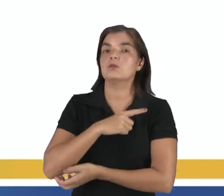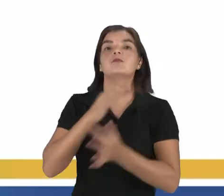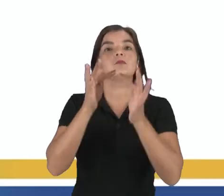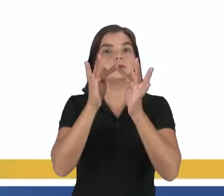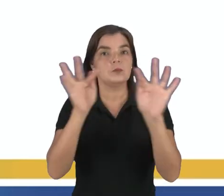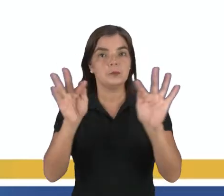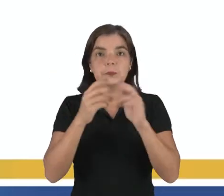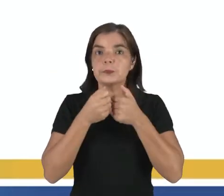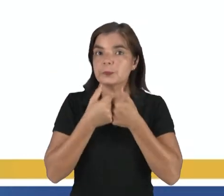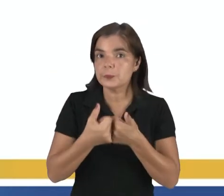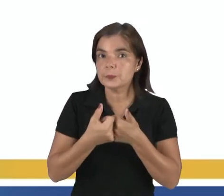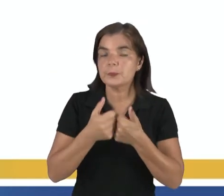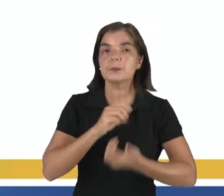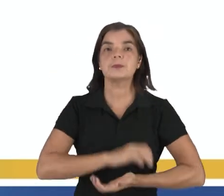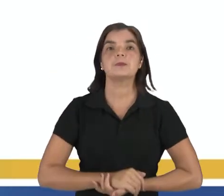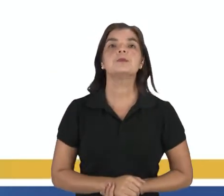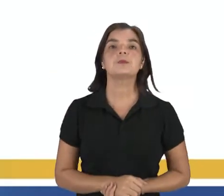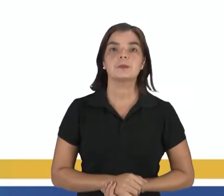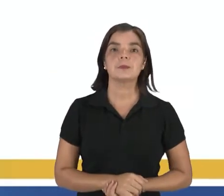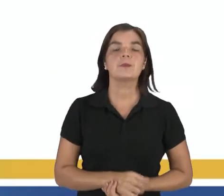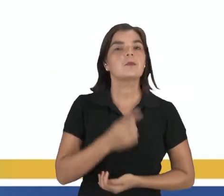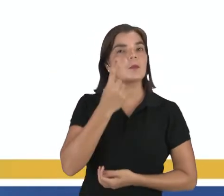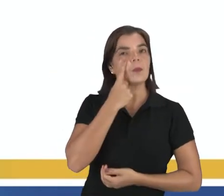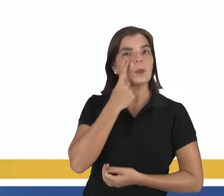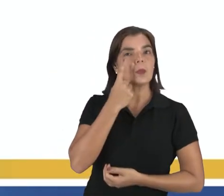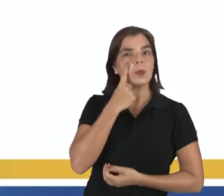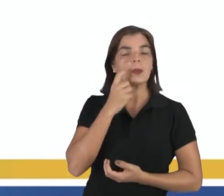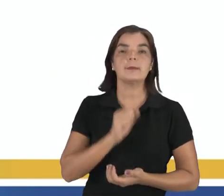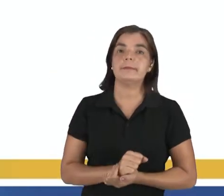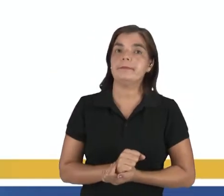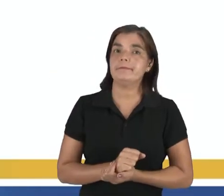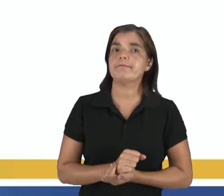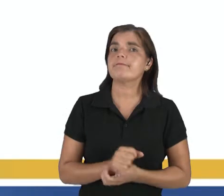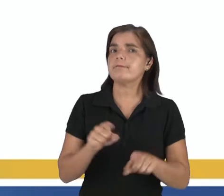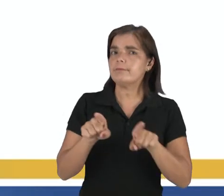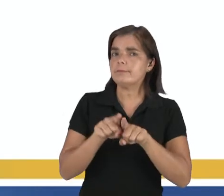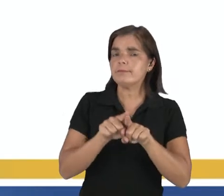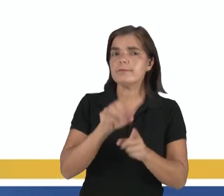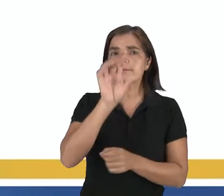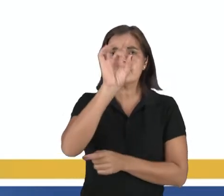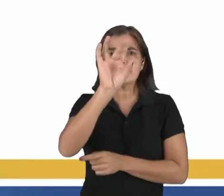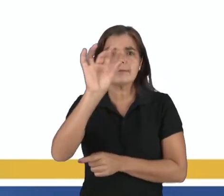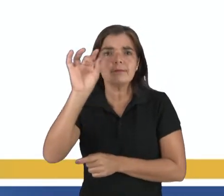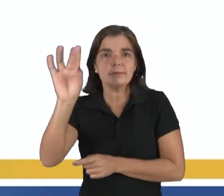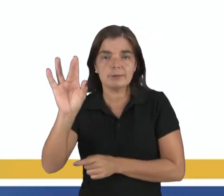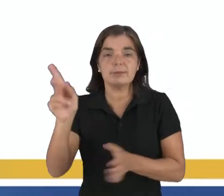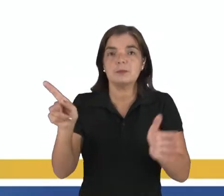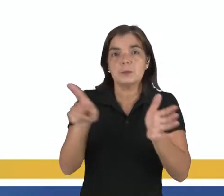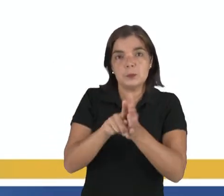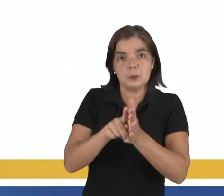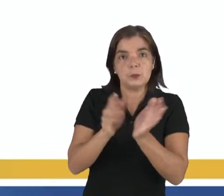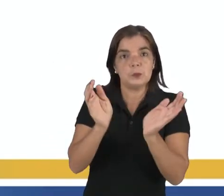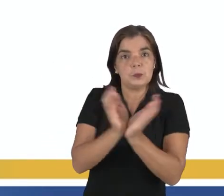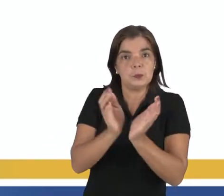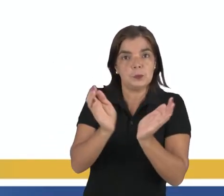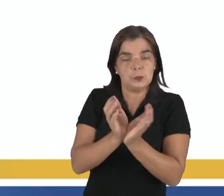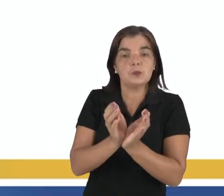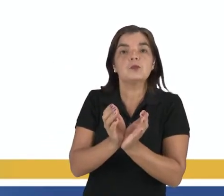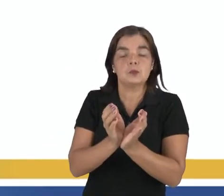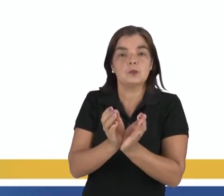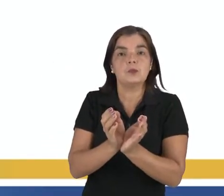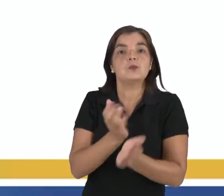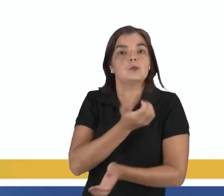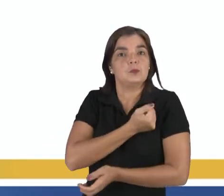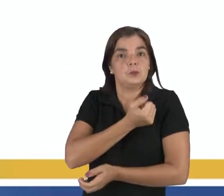função. Tudo bem até aqui? Então, olha só, assim, a cada elemento pertencente aos números naturais,